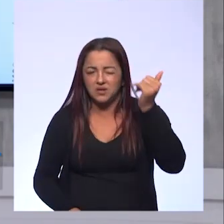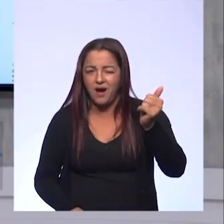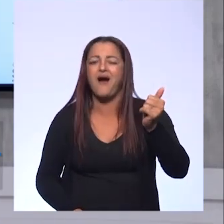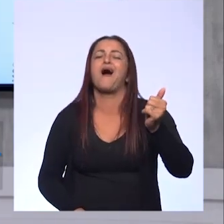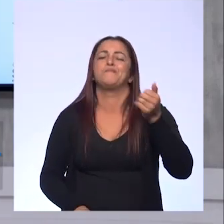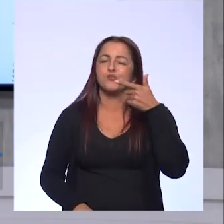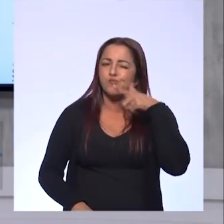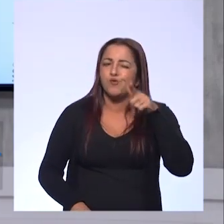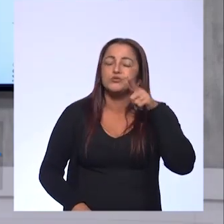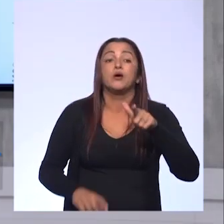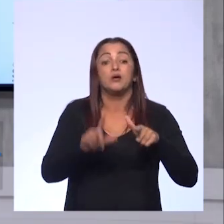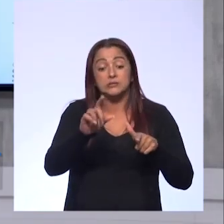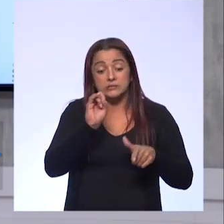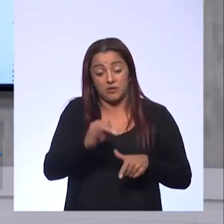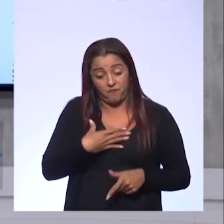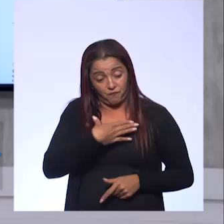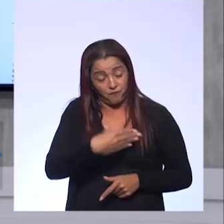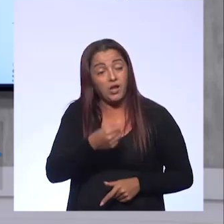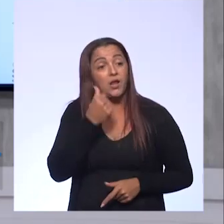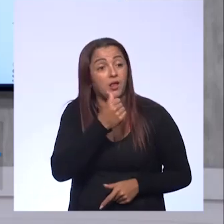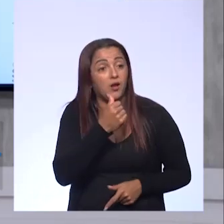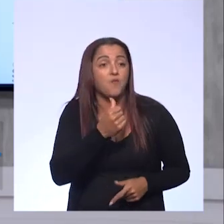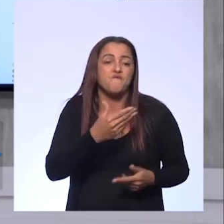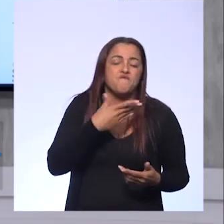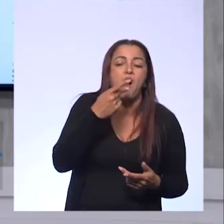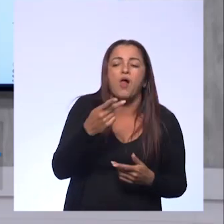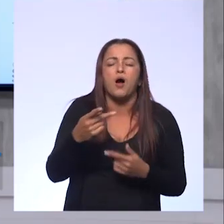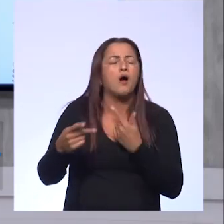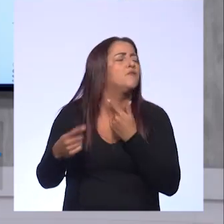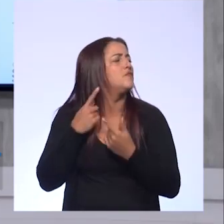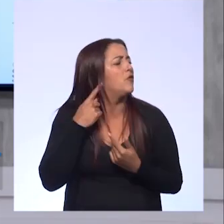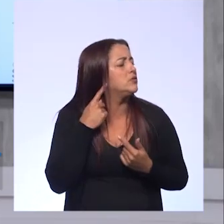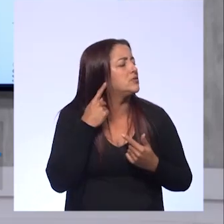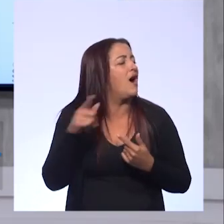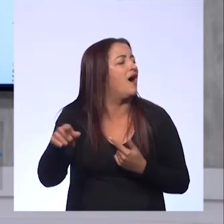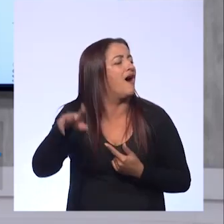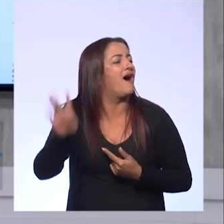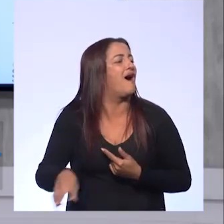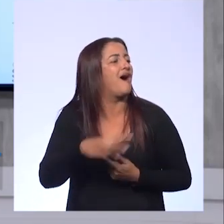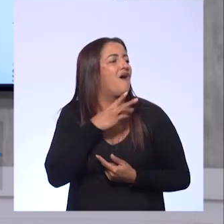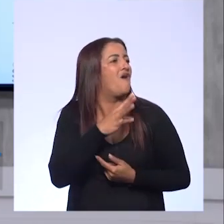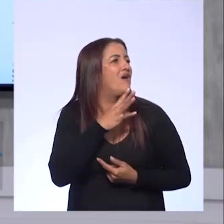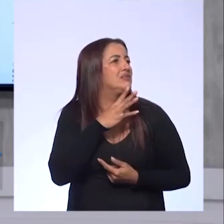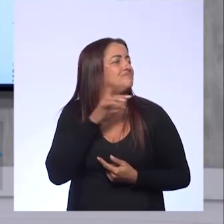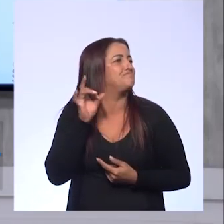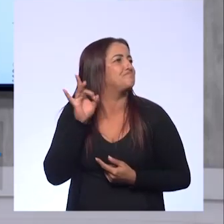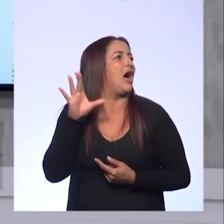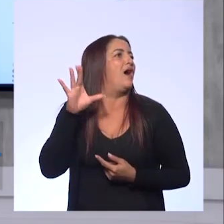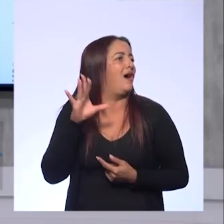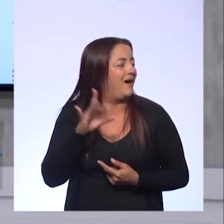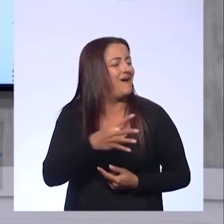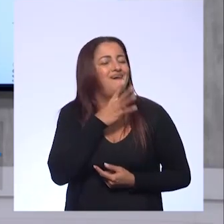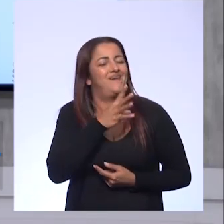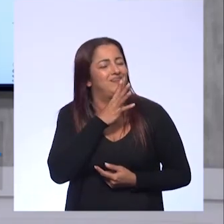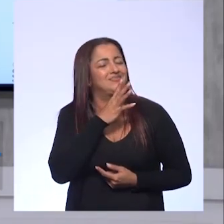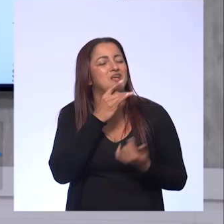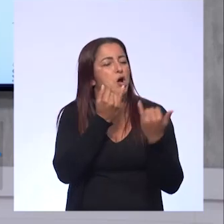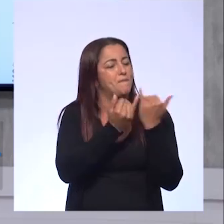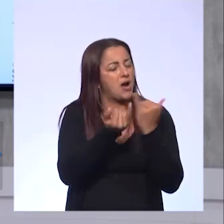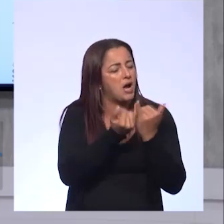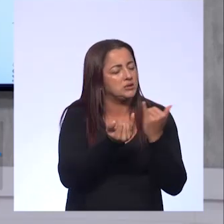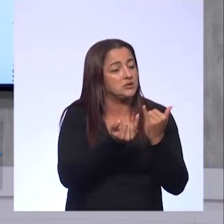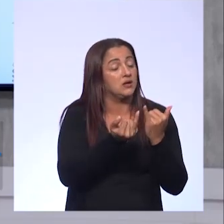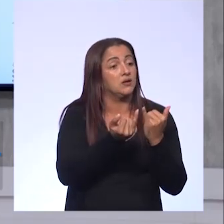consegue saber como um filho fala quando o outro filho fala por mais que as pessoas possam ter voz parecida uma